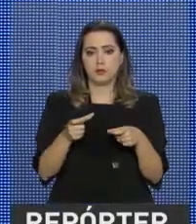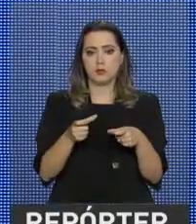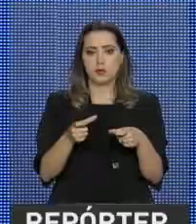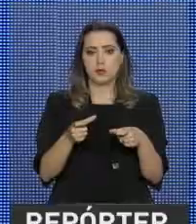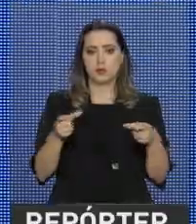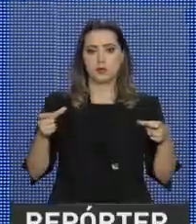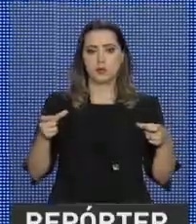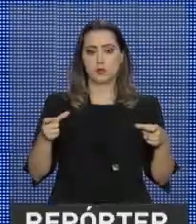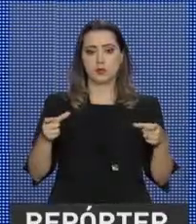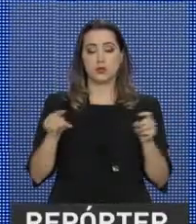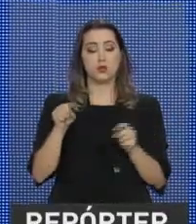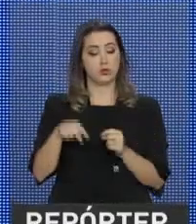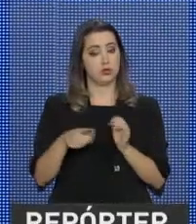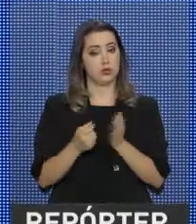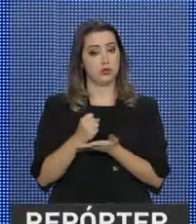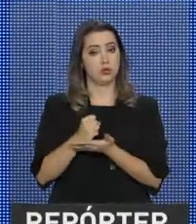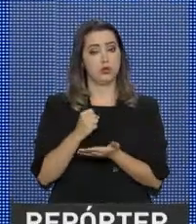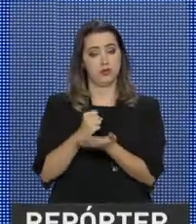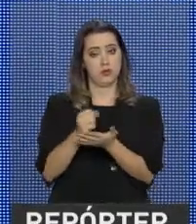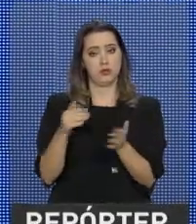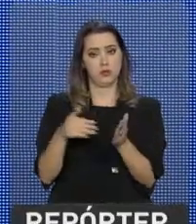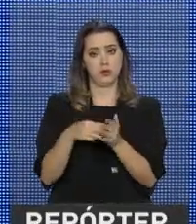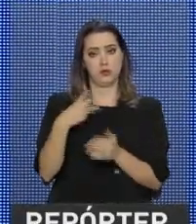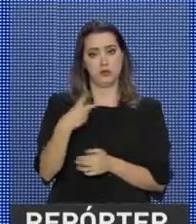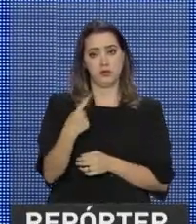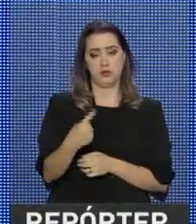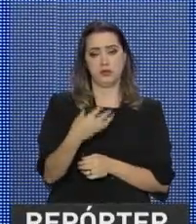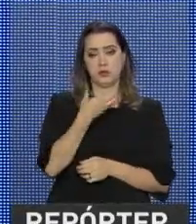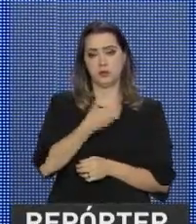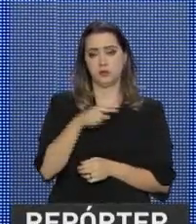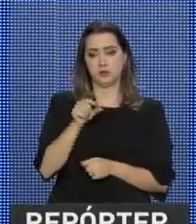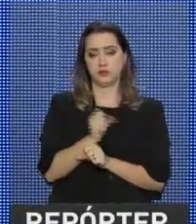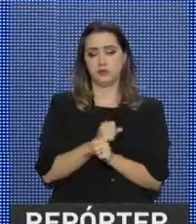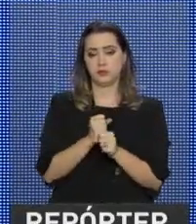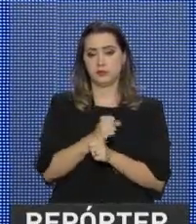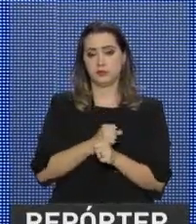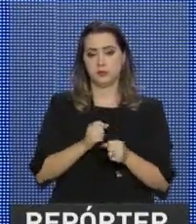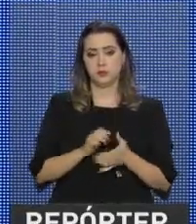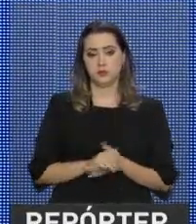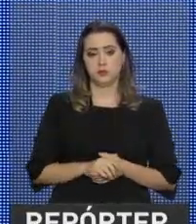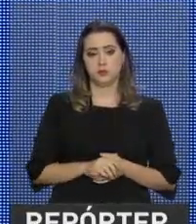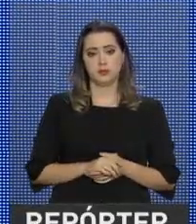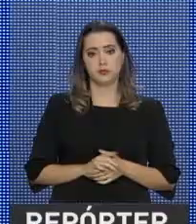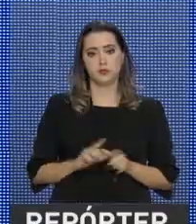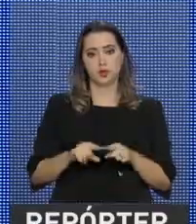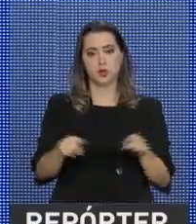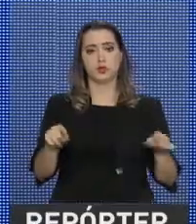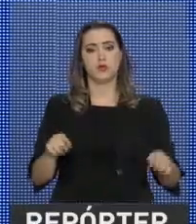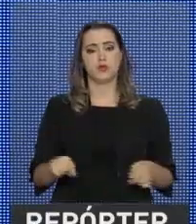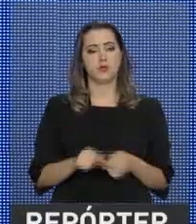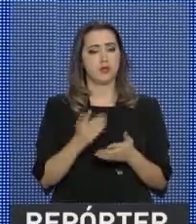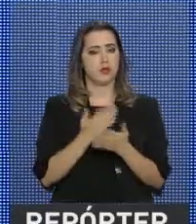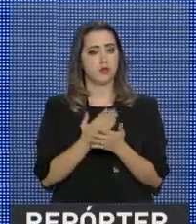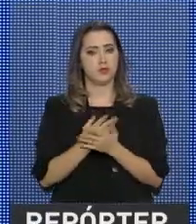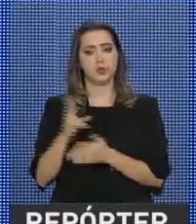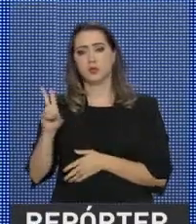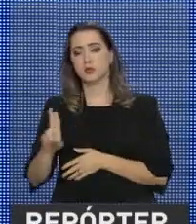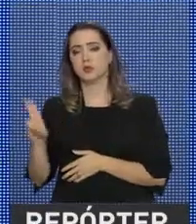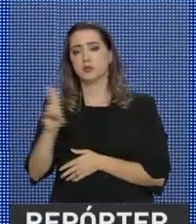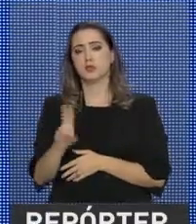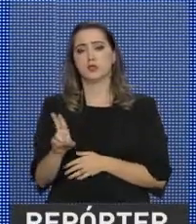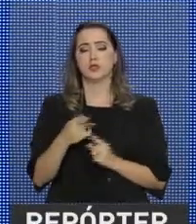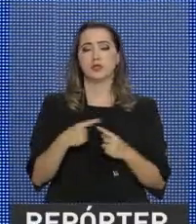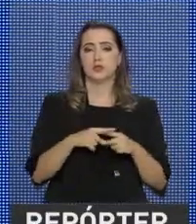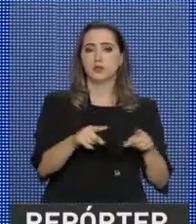grande porte que serão entregues até 31 de dezembro deste ano e uma sala de aula a universidade